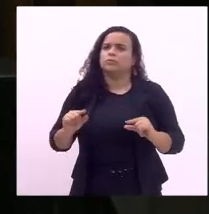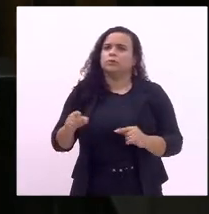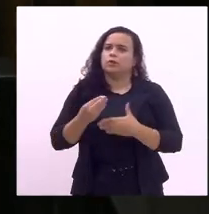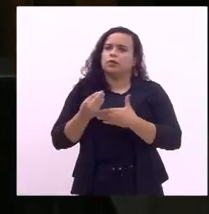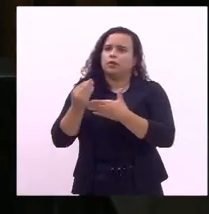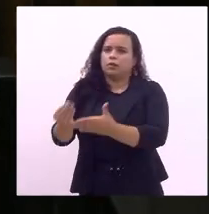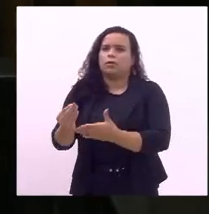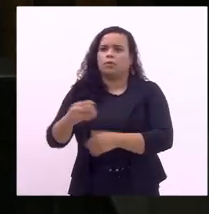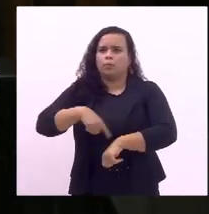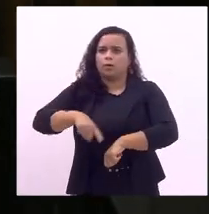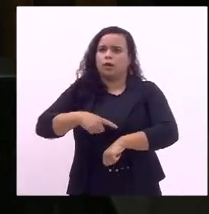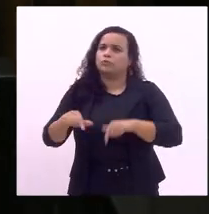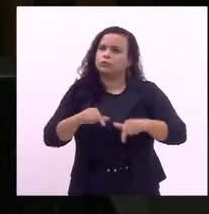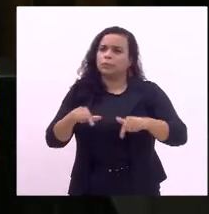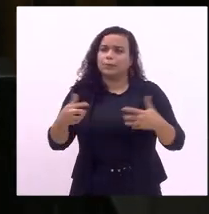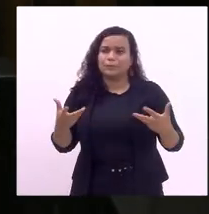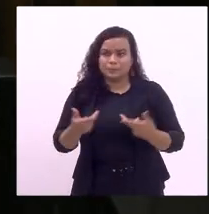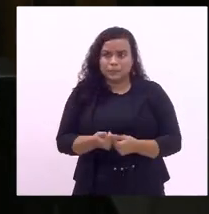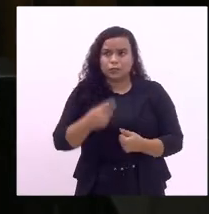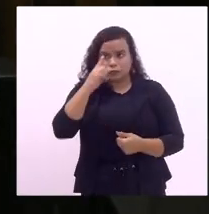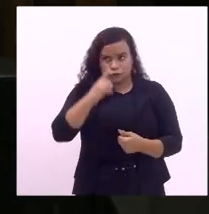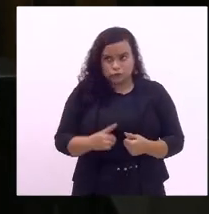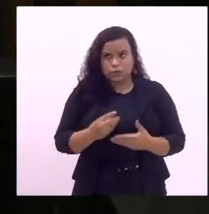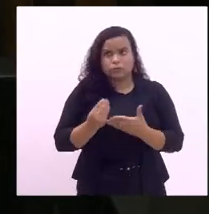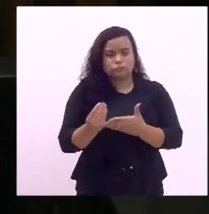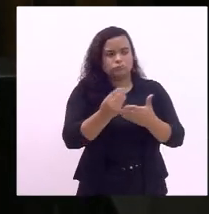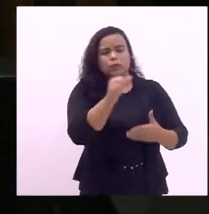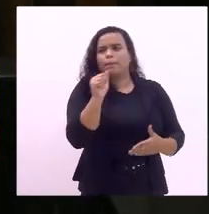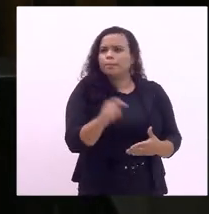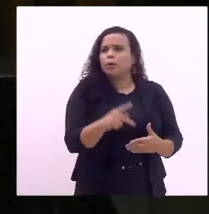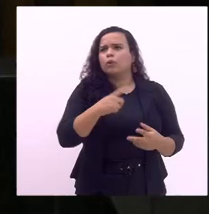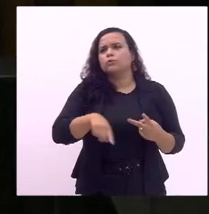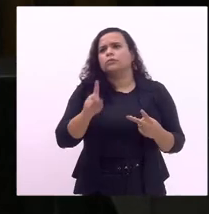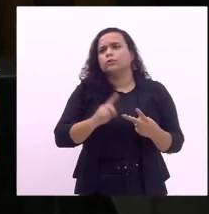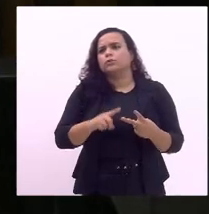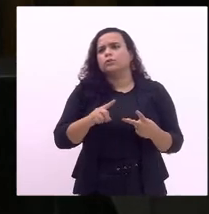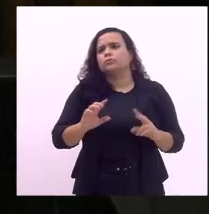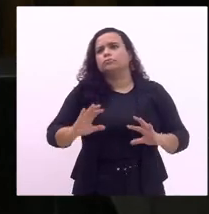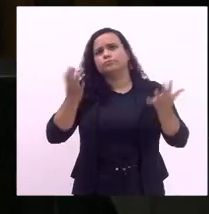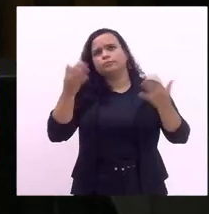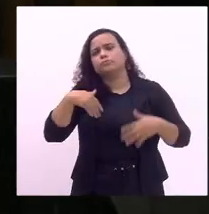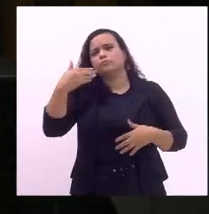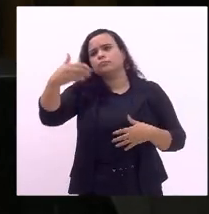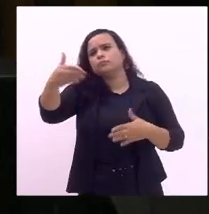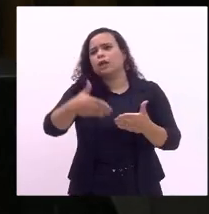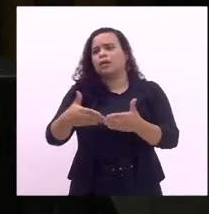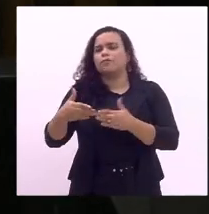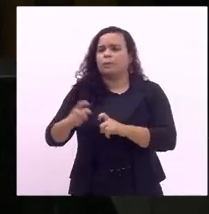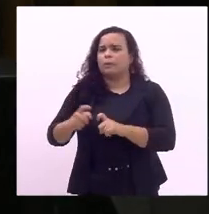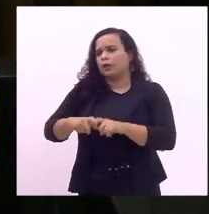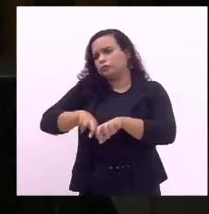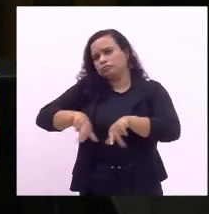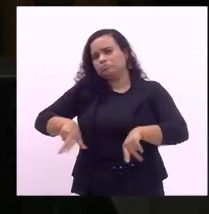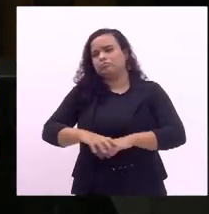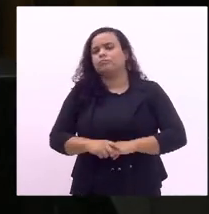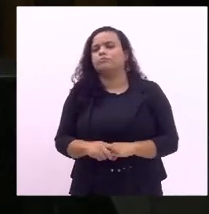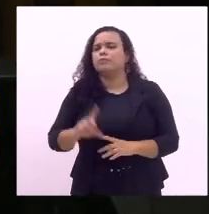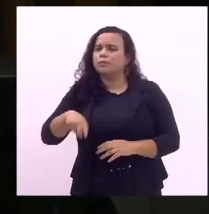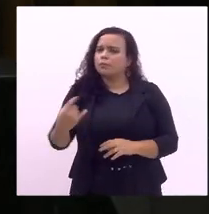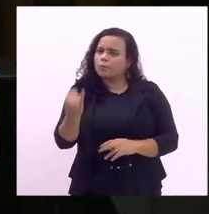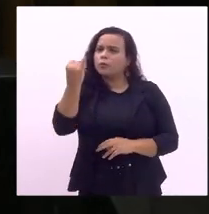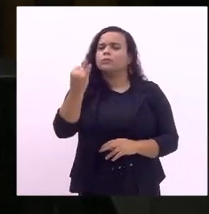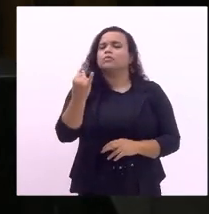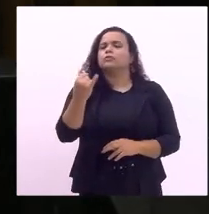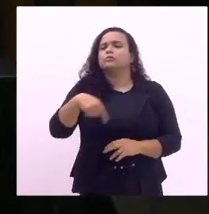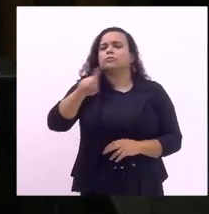sua carga horária de trabalho como direitos para aposentadoria, como direitos para um eventual afastamento médico. É muito importante